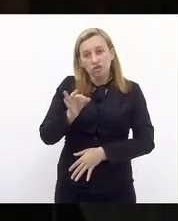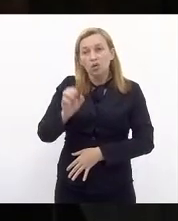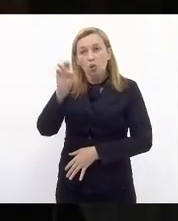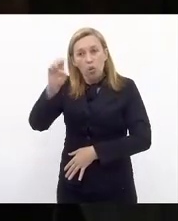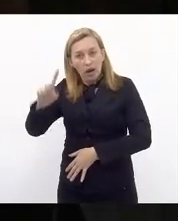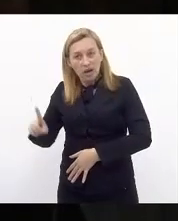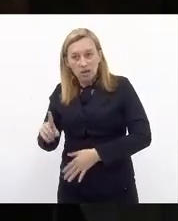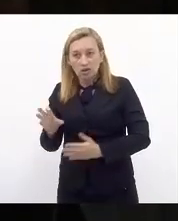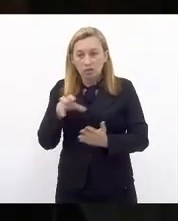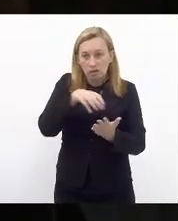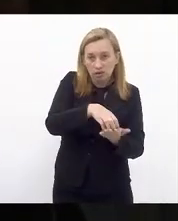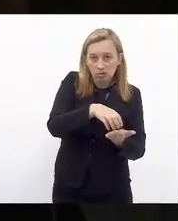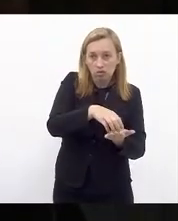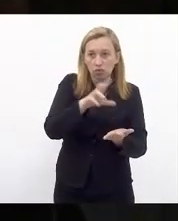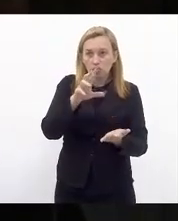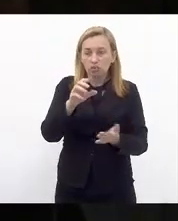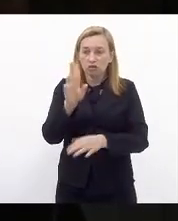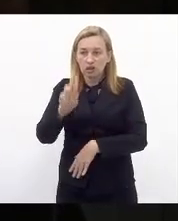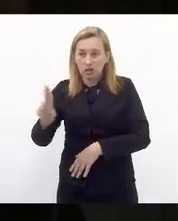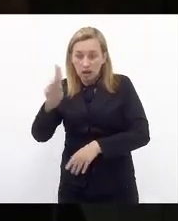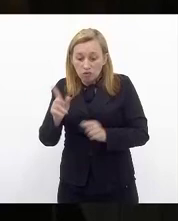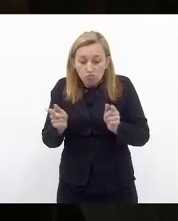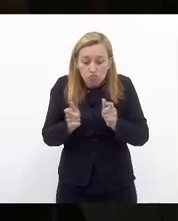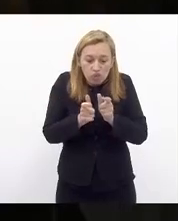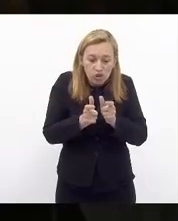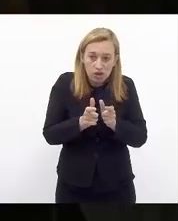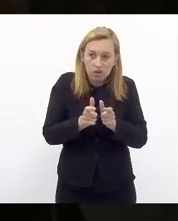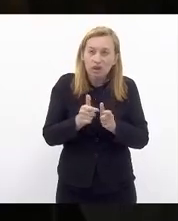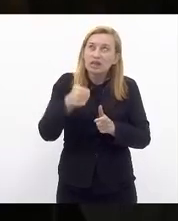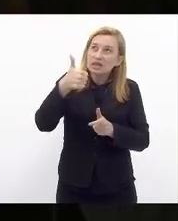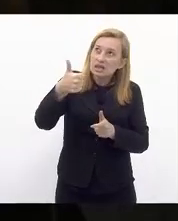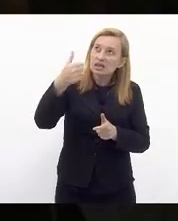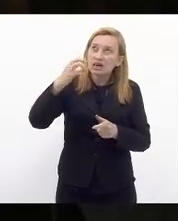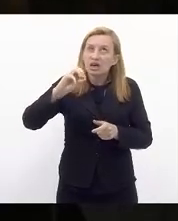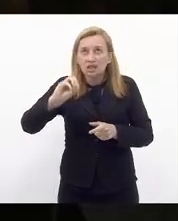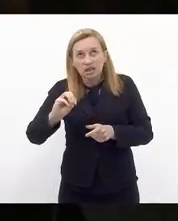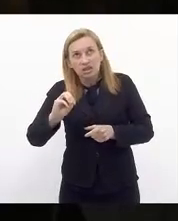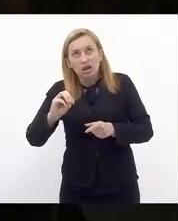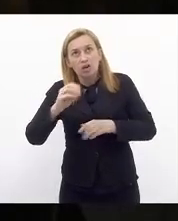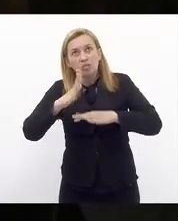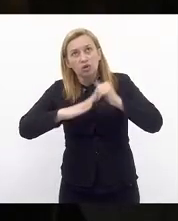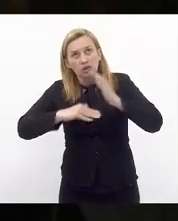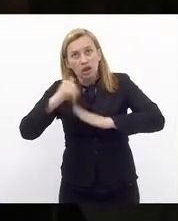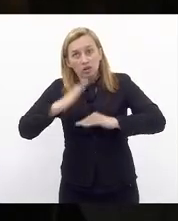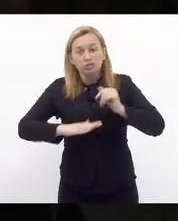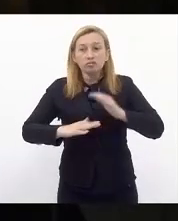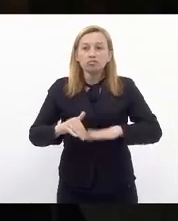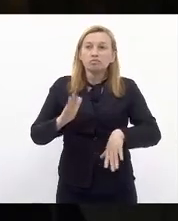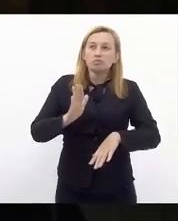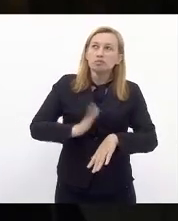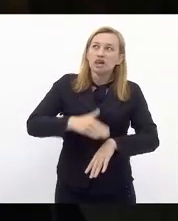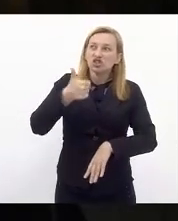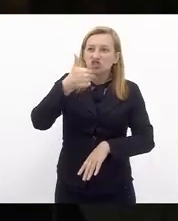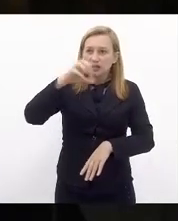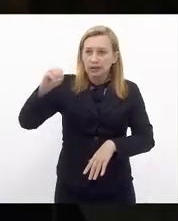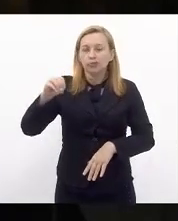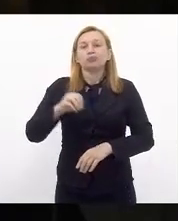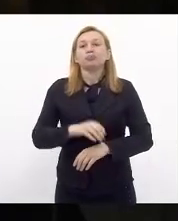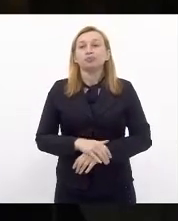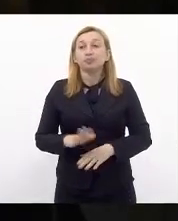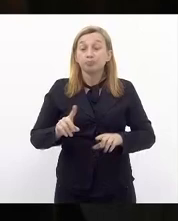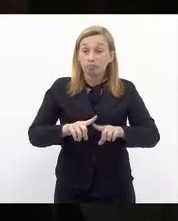Enzo é um centro universitário pequenininho tem previsto 130 profissionais tem atualmente pouco mais de 100